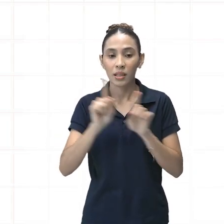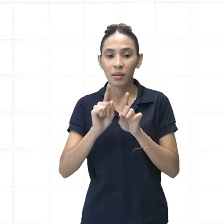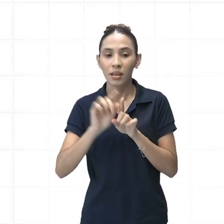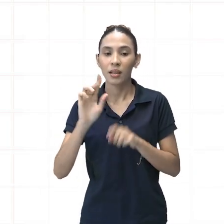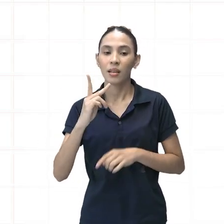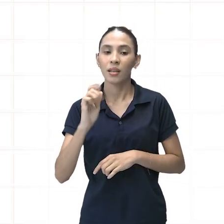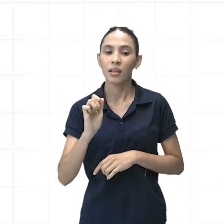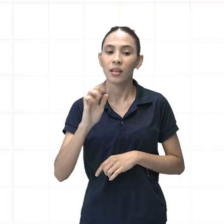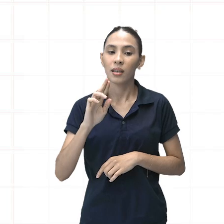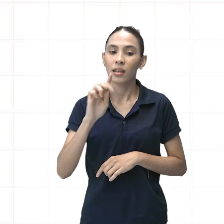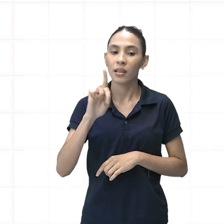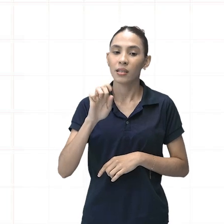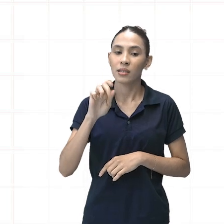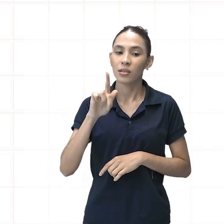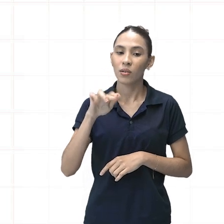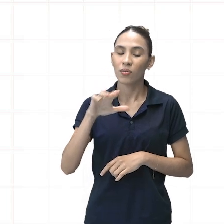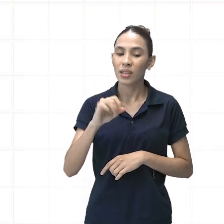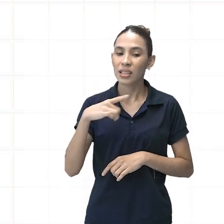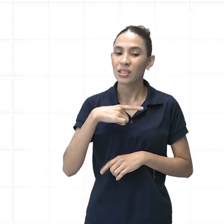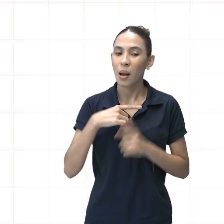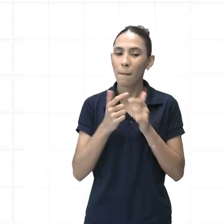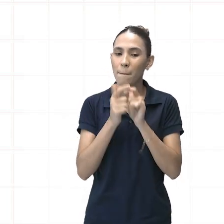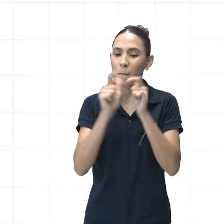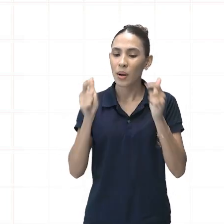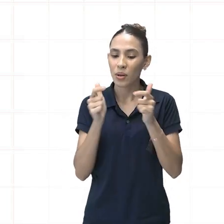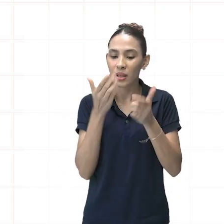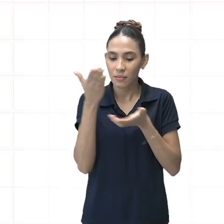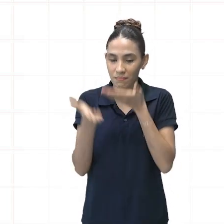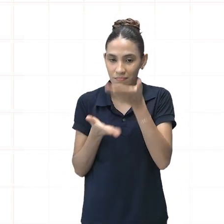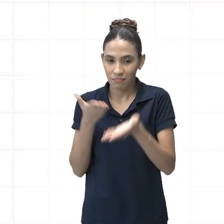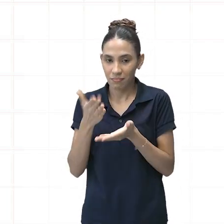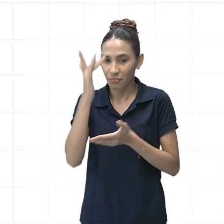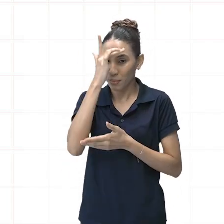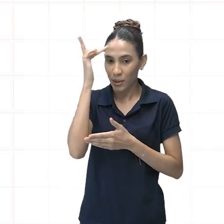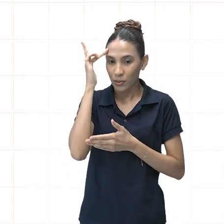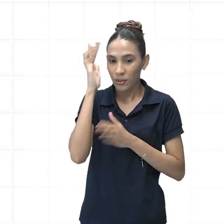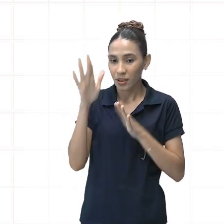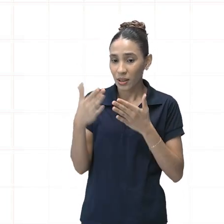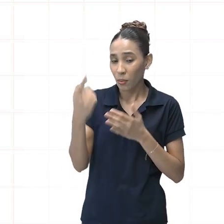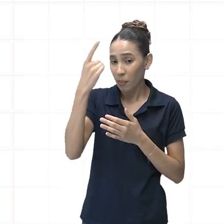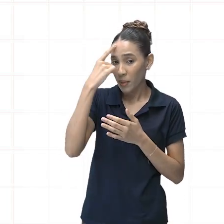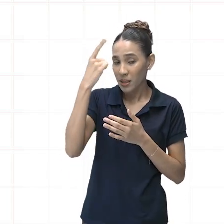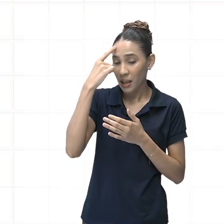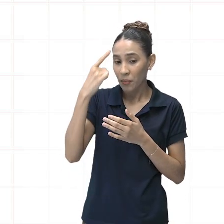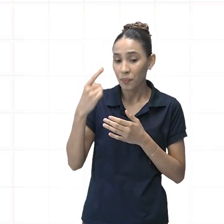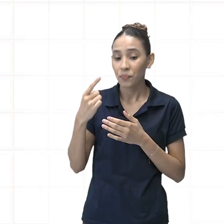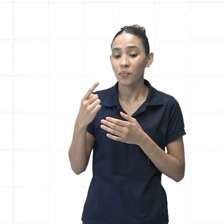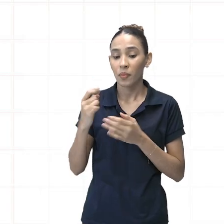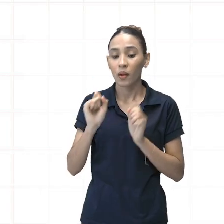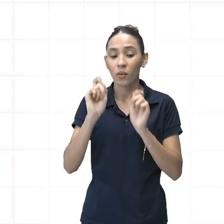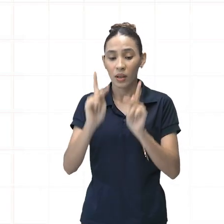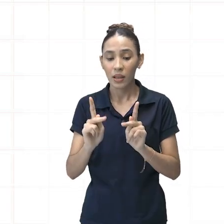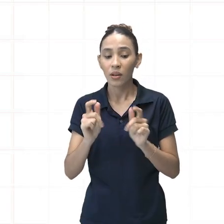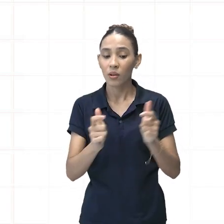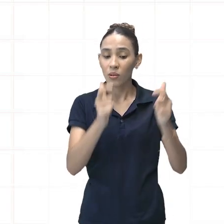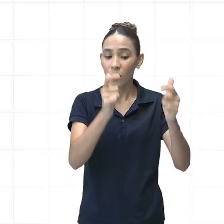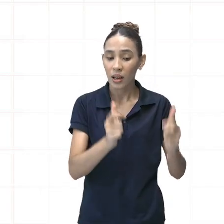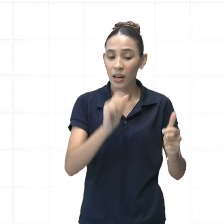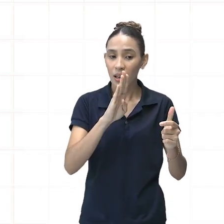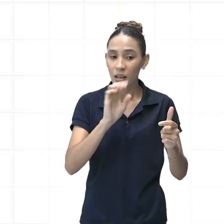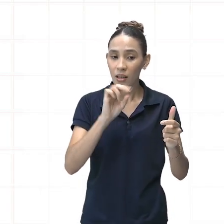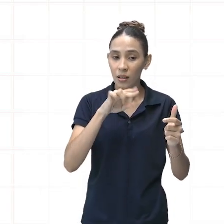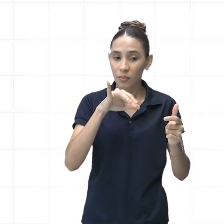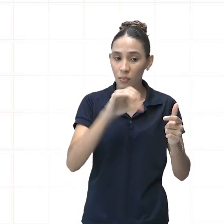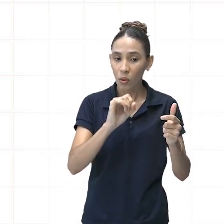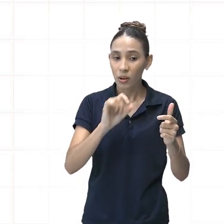em sua população uma grande maioria de sérvios. Então, eles pensavam o seguinte: vamos anexar a Bósnia e